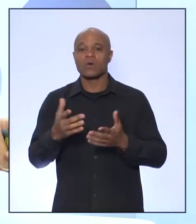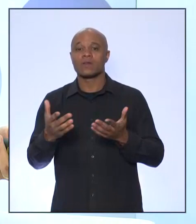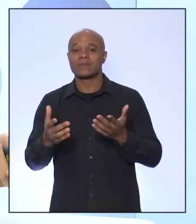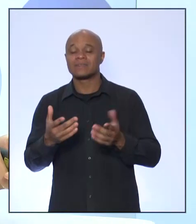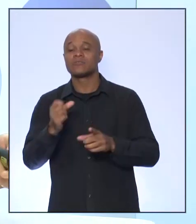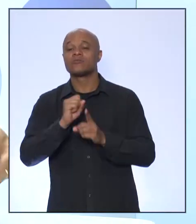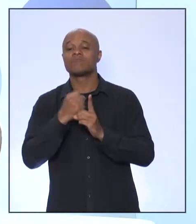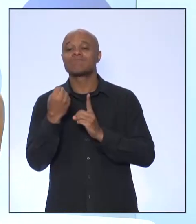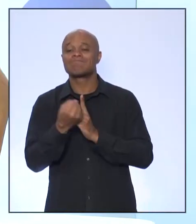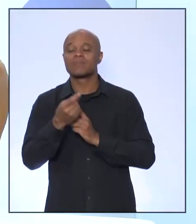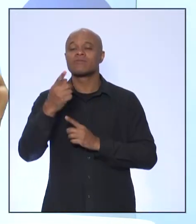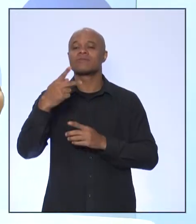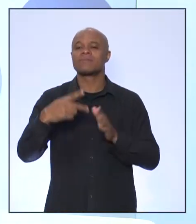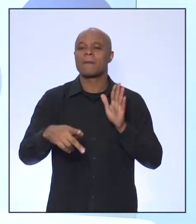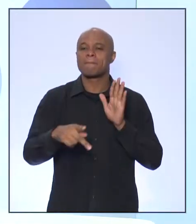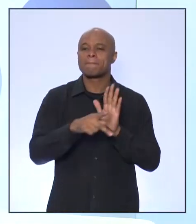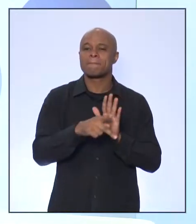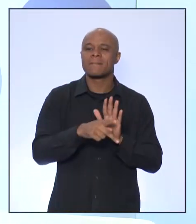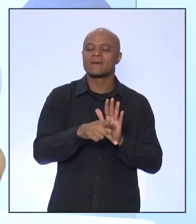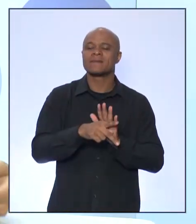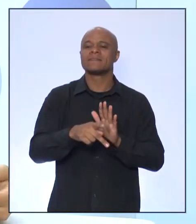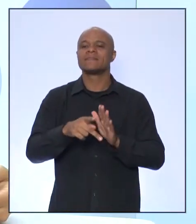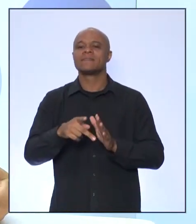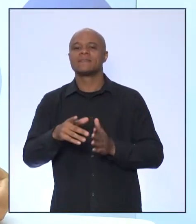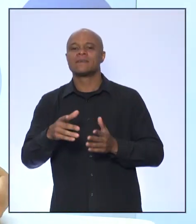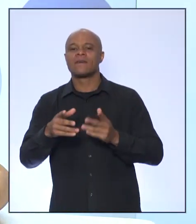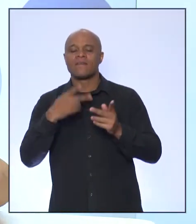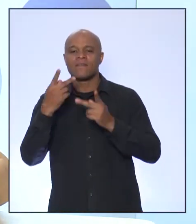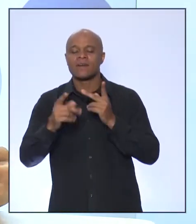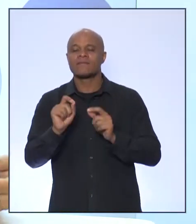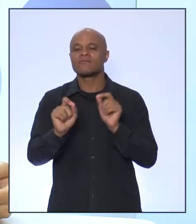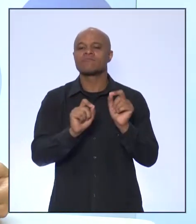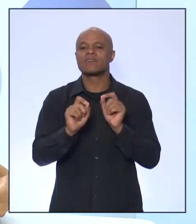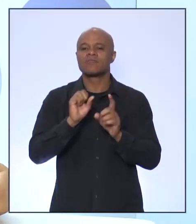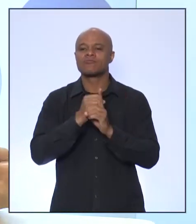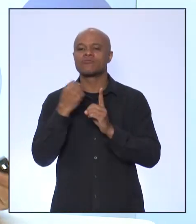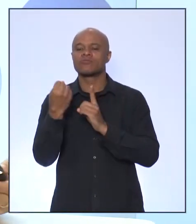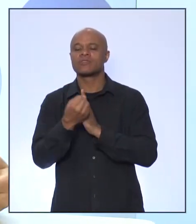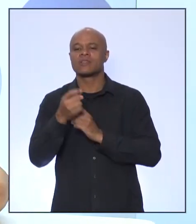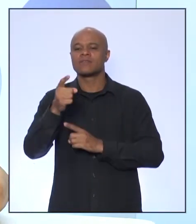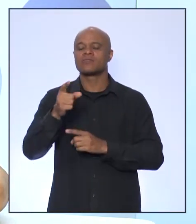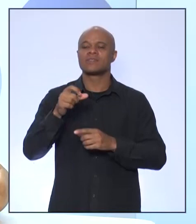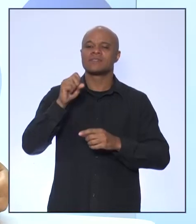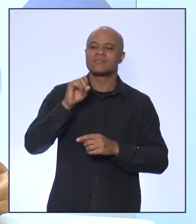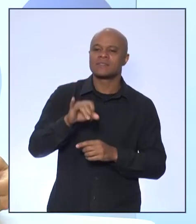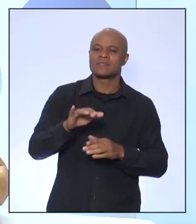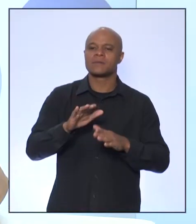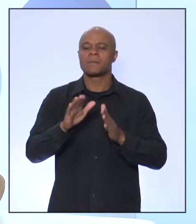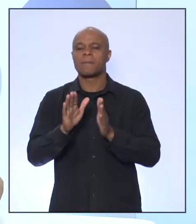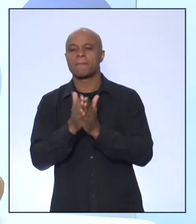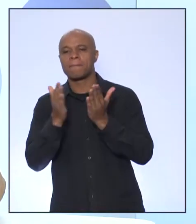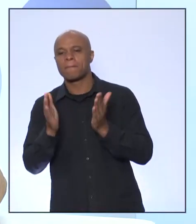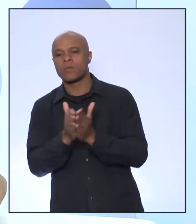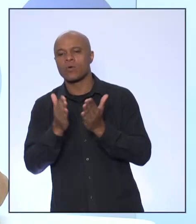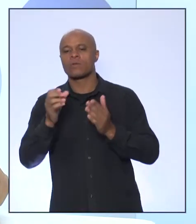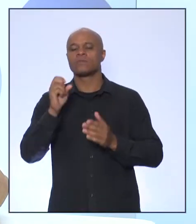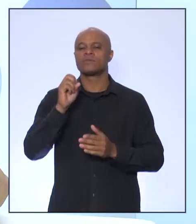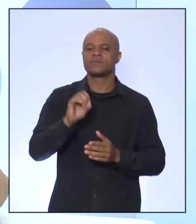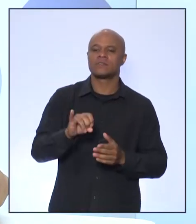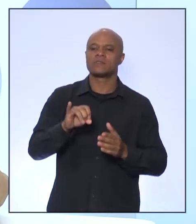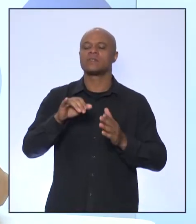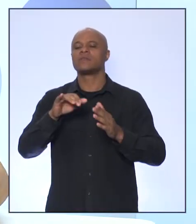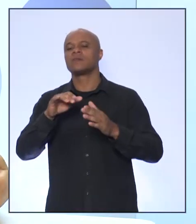da sociedade você nascia, ia determinar a sua posição social dentro do antigo regime. Já na